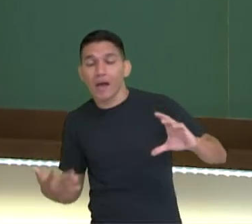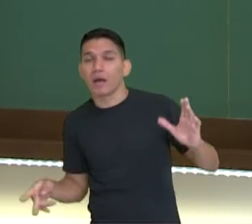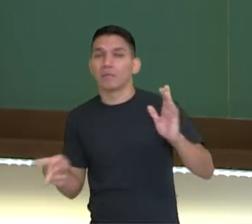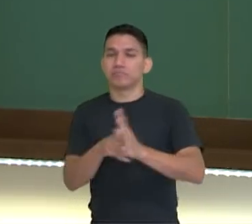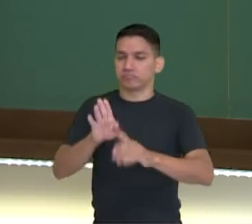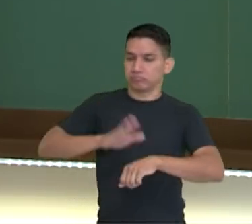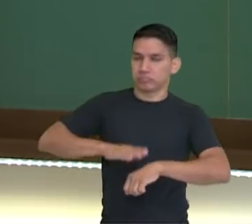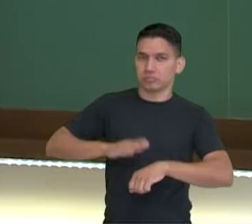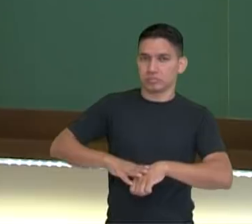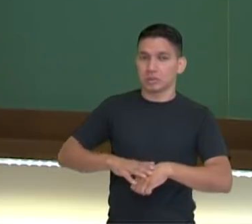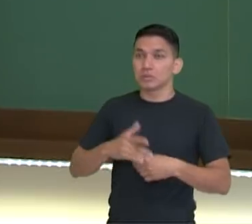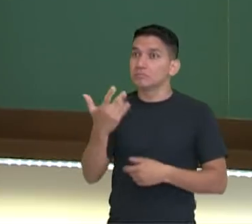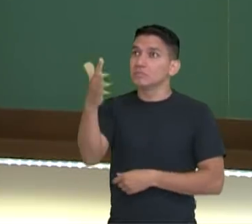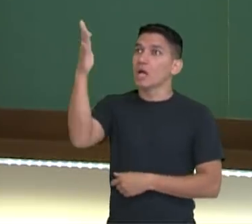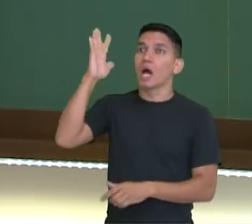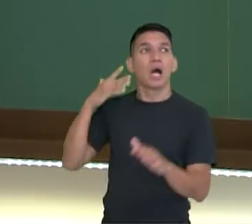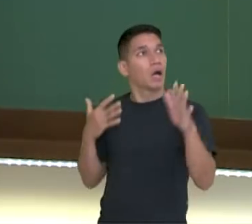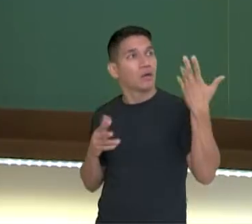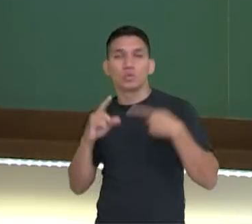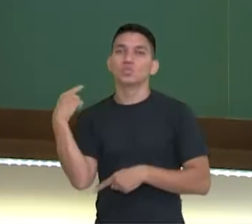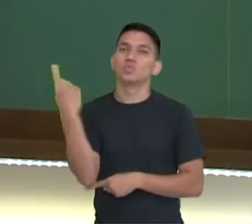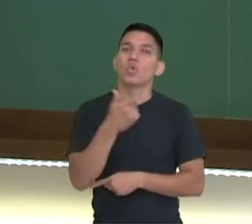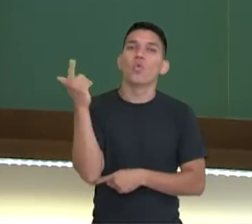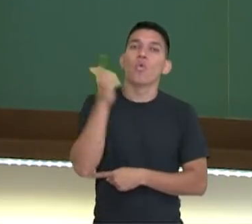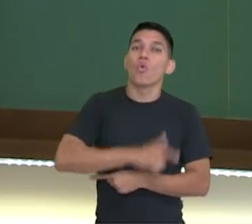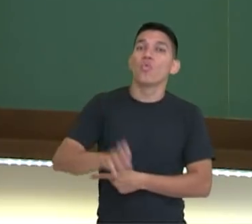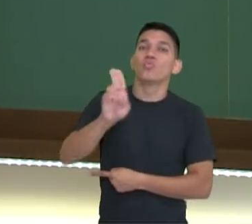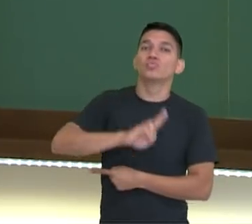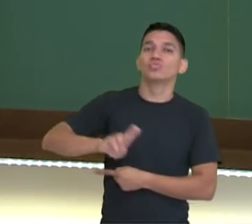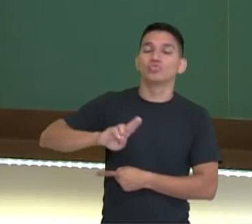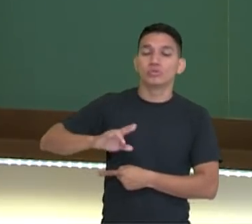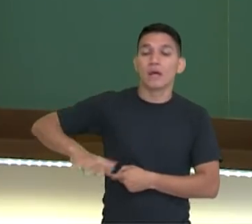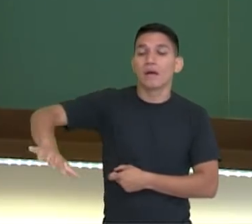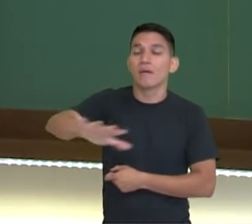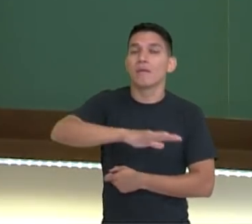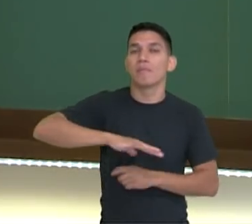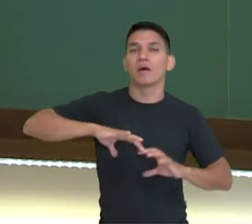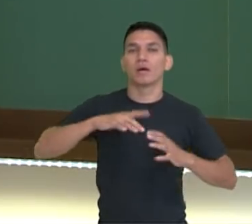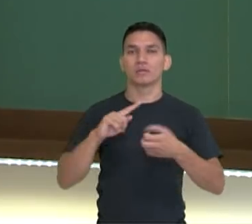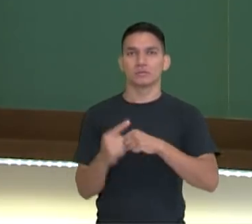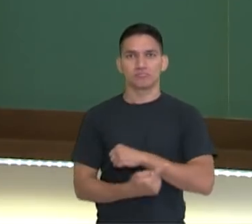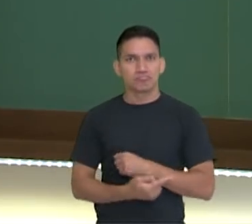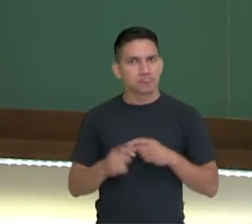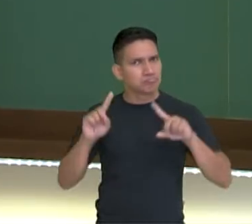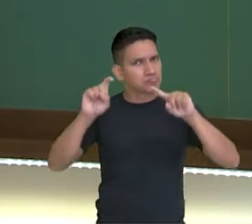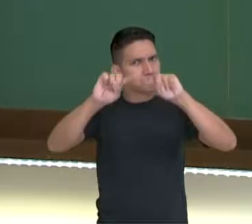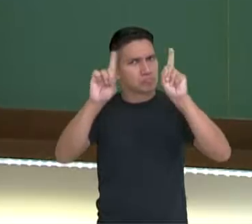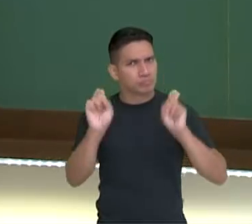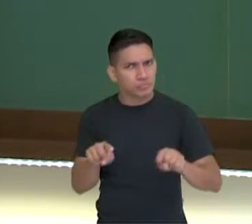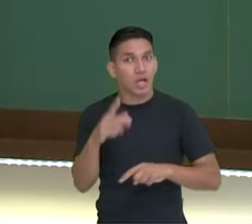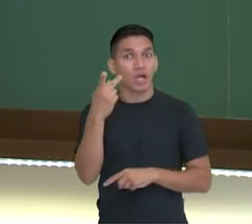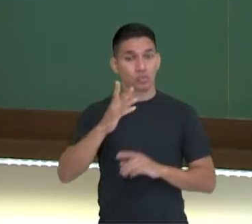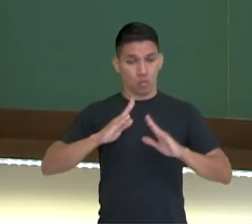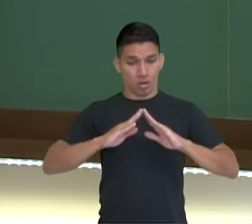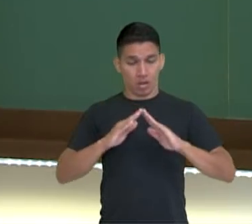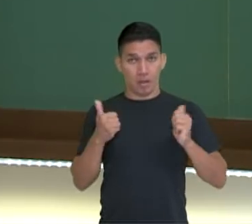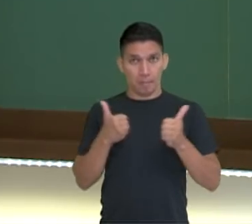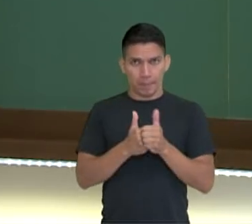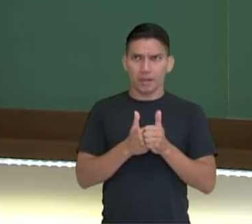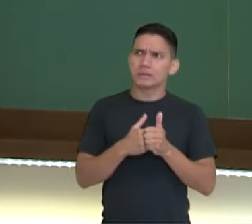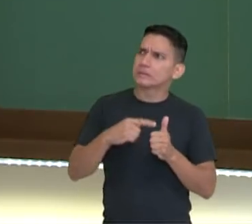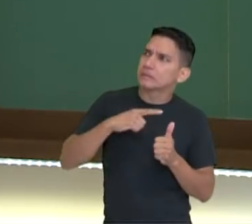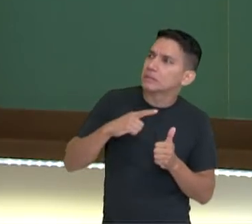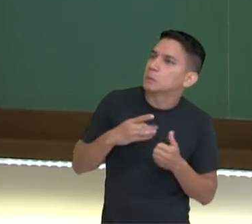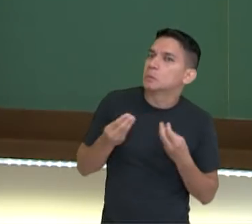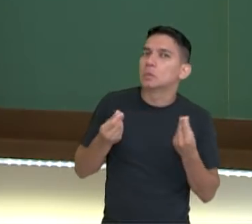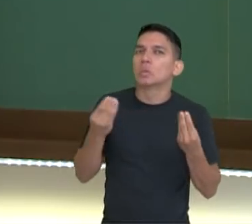meio natural a gente pode usar para se orientar no espaço geográfico? Será que aí onde você mora você consegue observar alguma